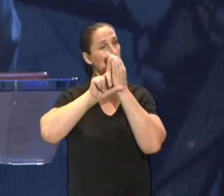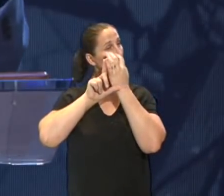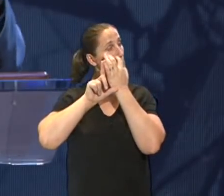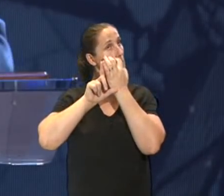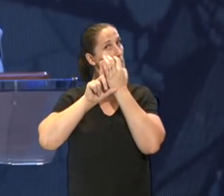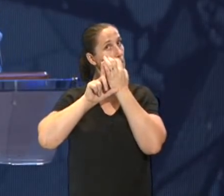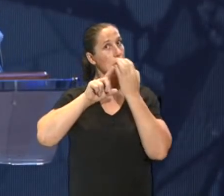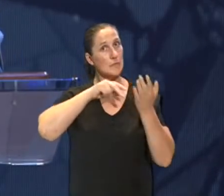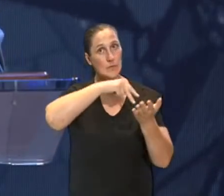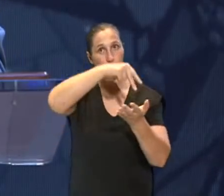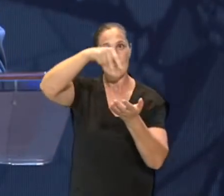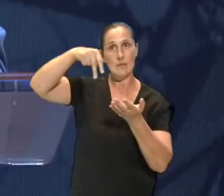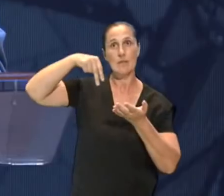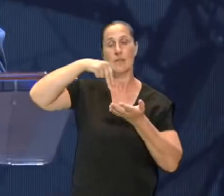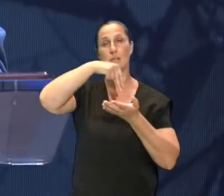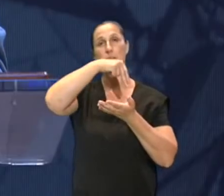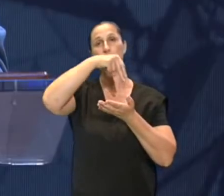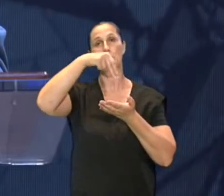do universo.